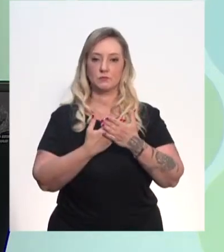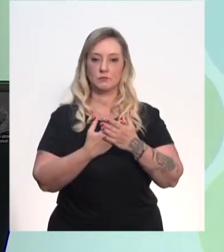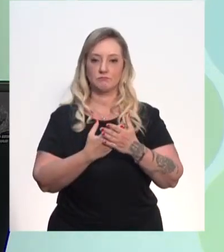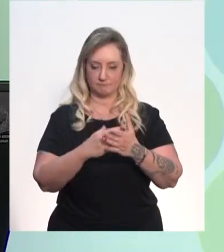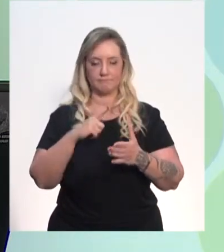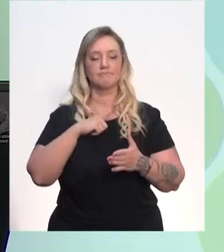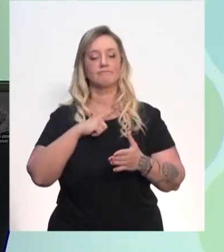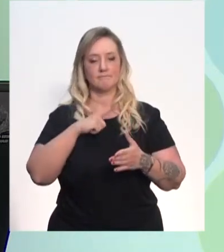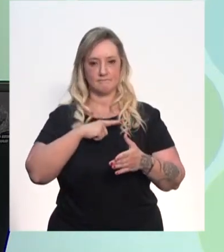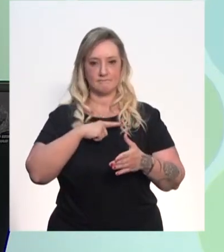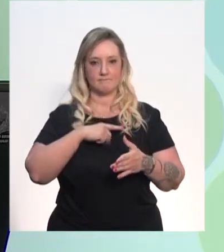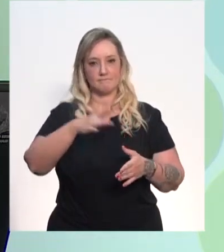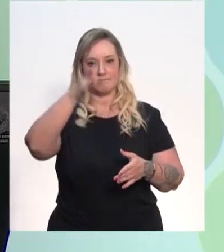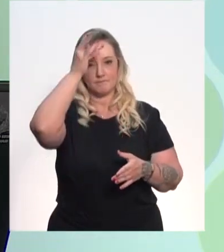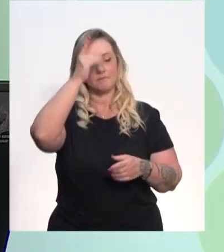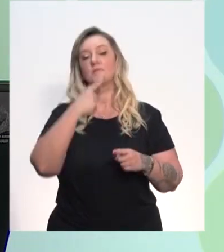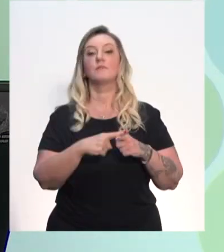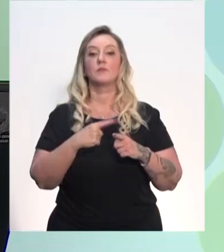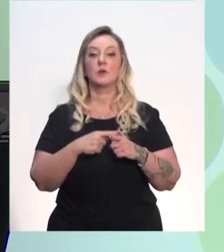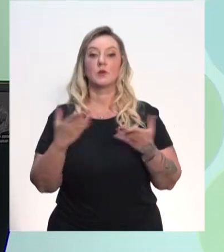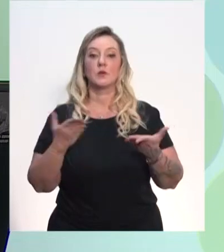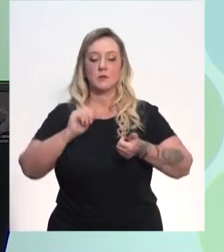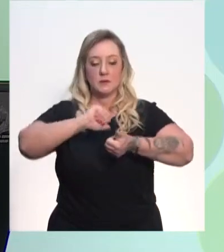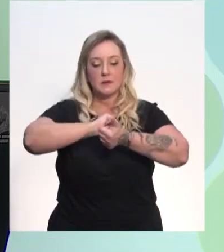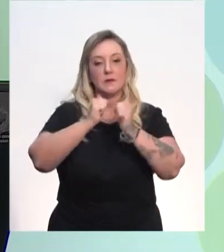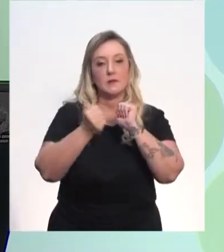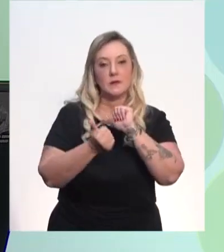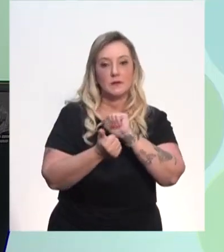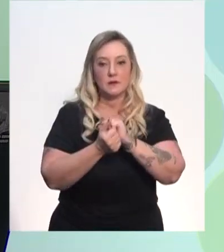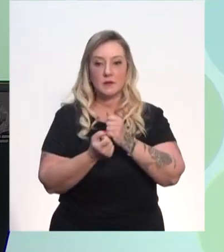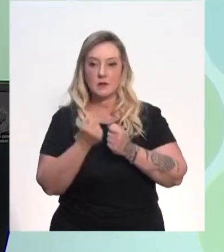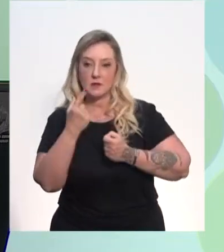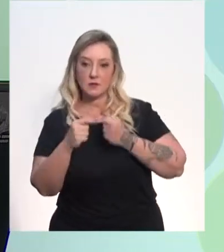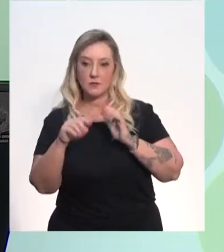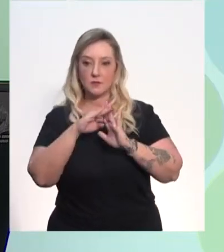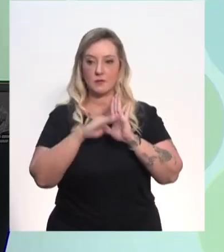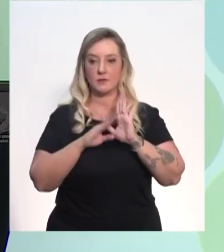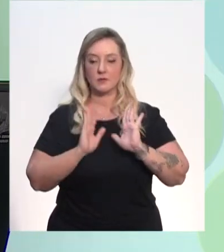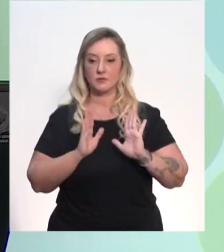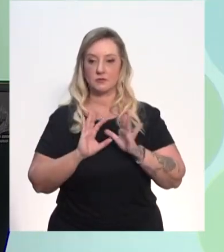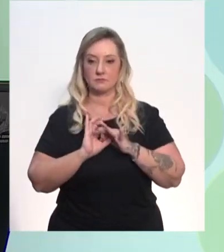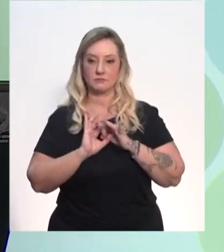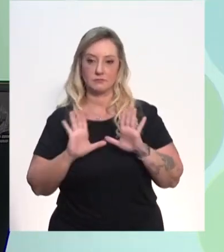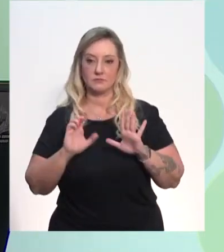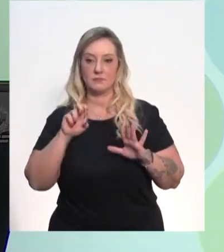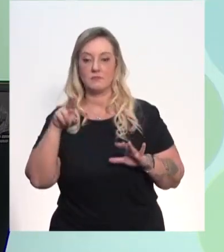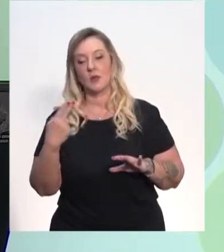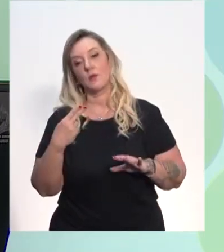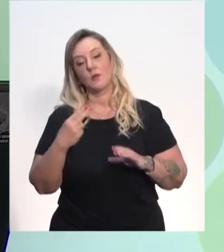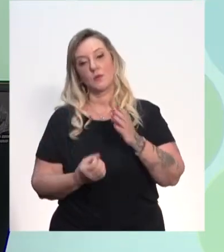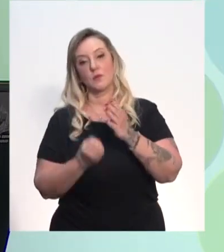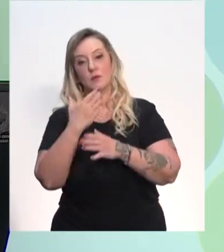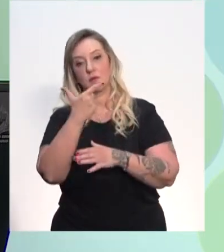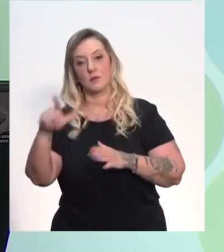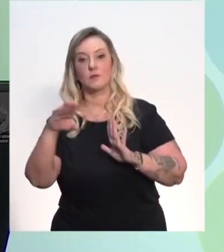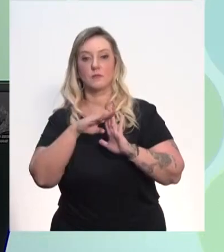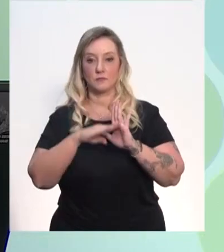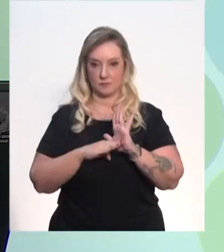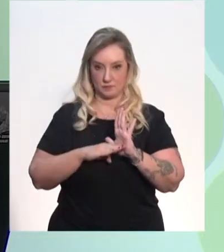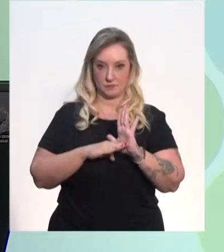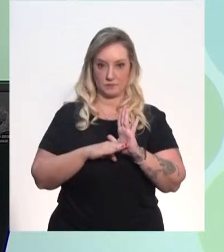realizou, que foi um levantamento de algumas habilidades que são consideradas estratégicas para o